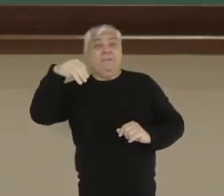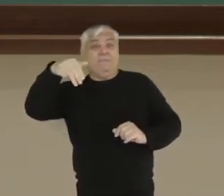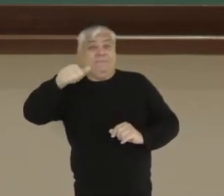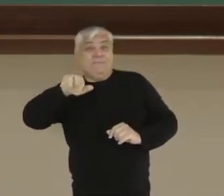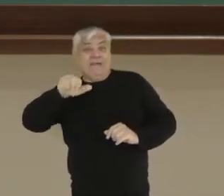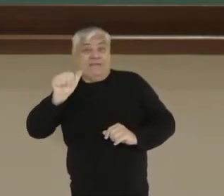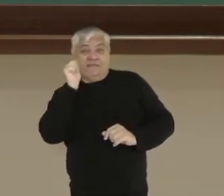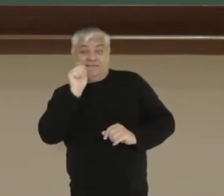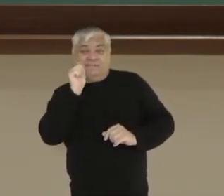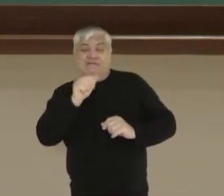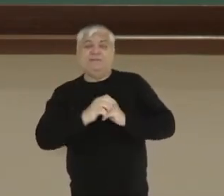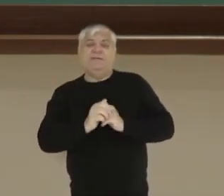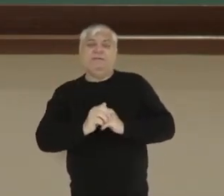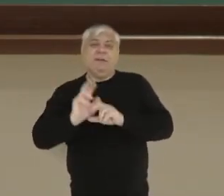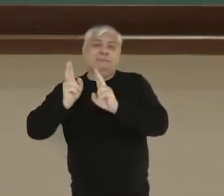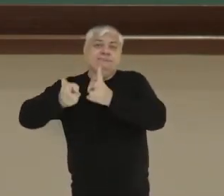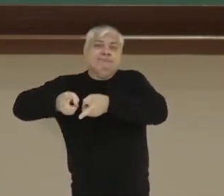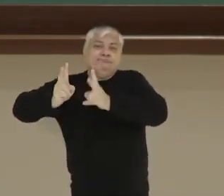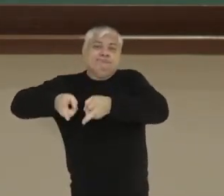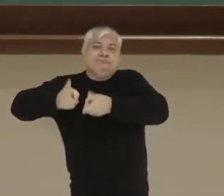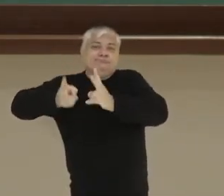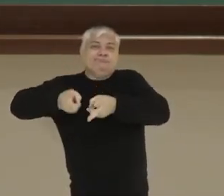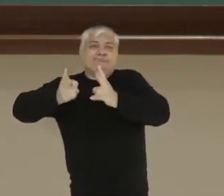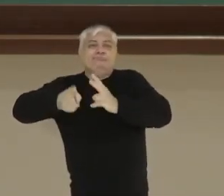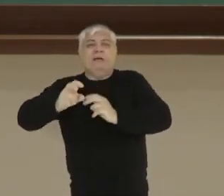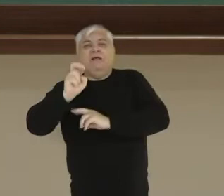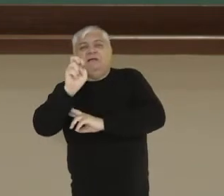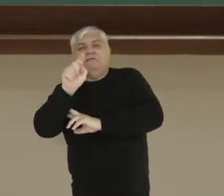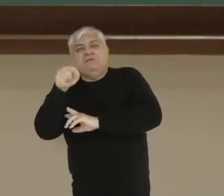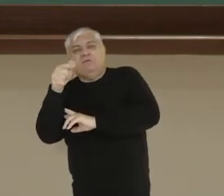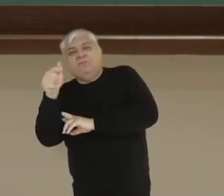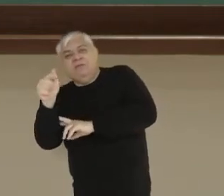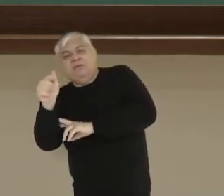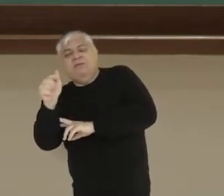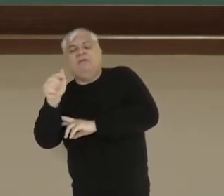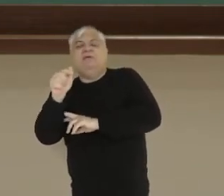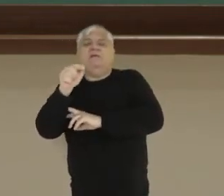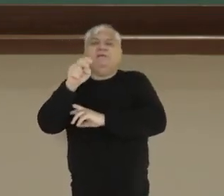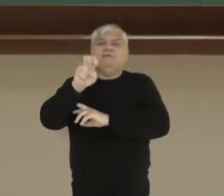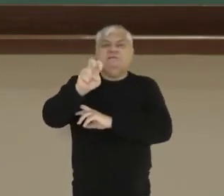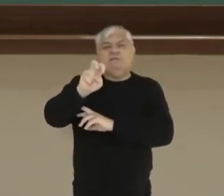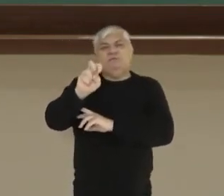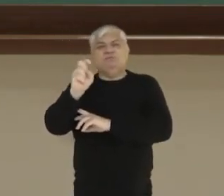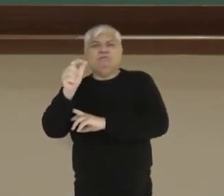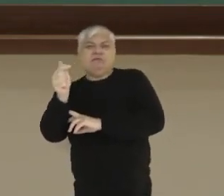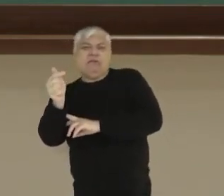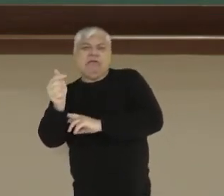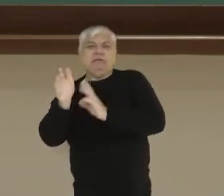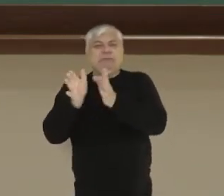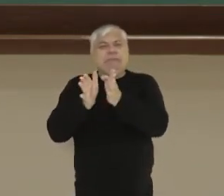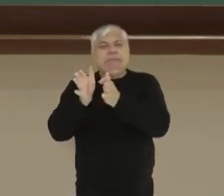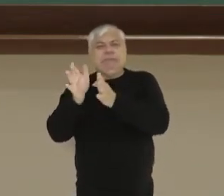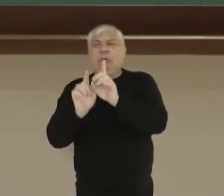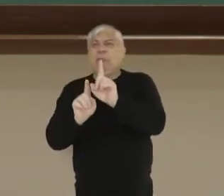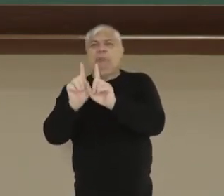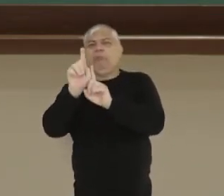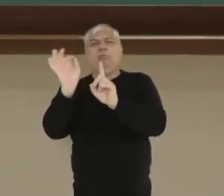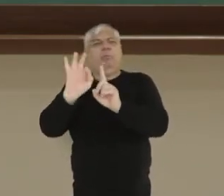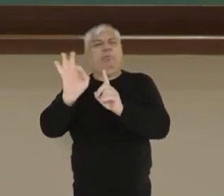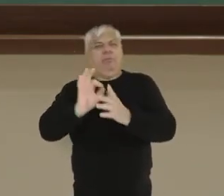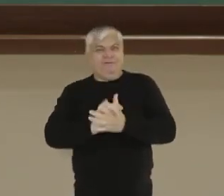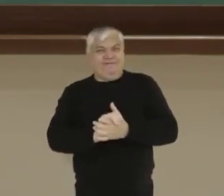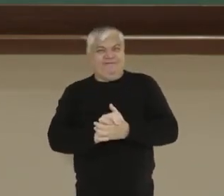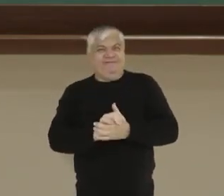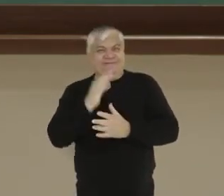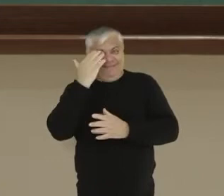não. A Mariana, ela ficou ali entre 5,5 e 7. Não houve muita, e 7,5. Não houve muito avanço. Por isso que a